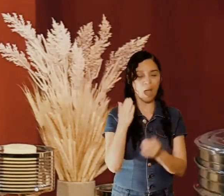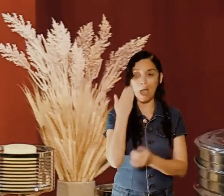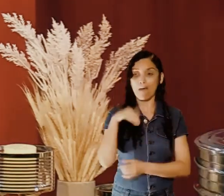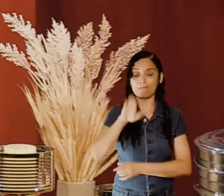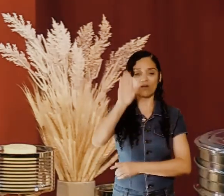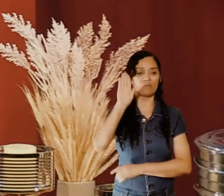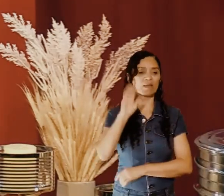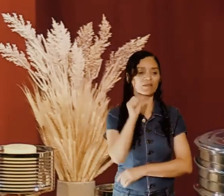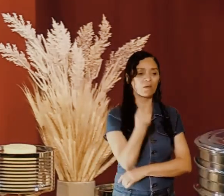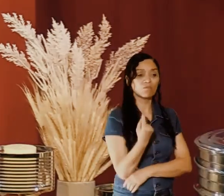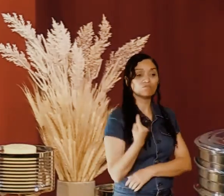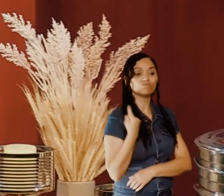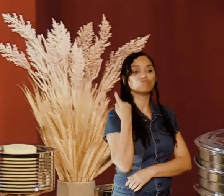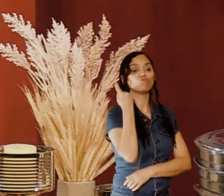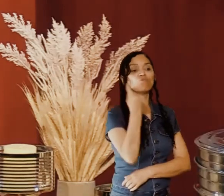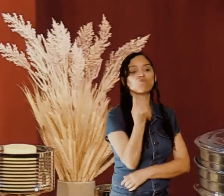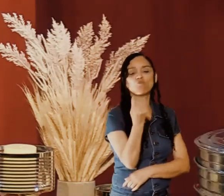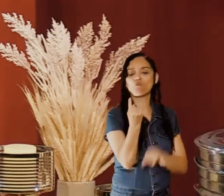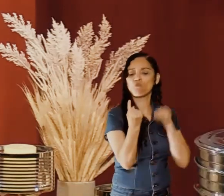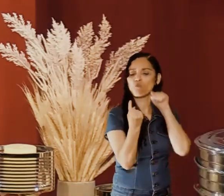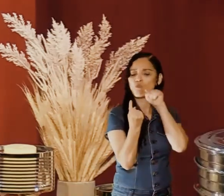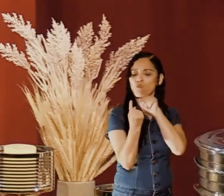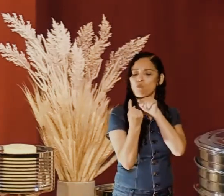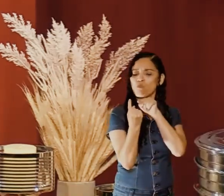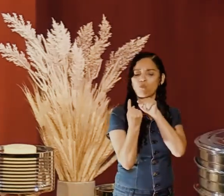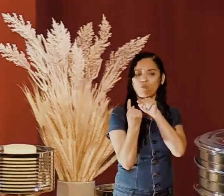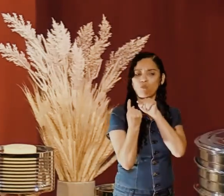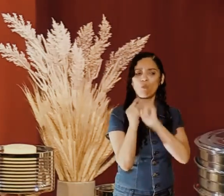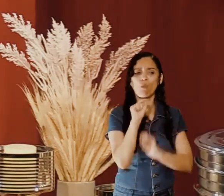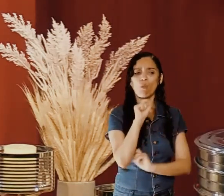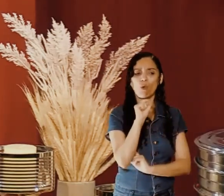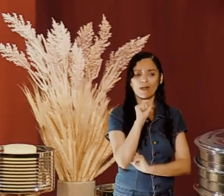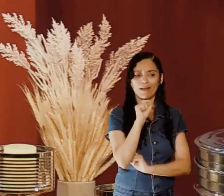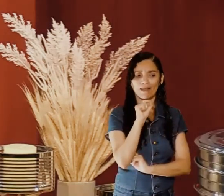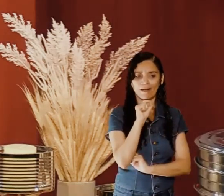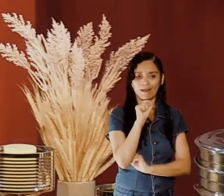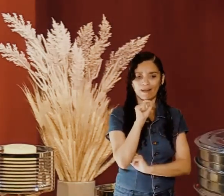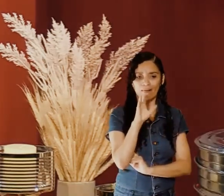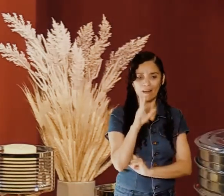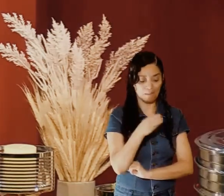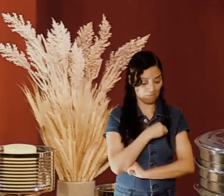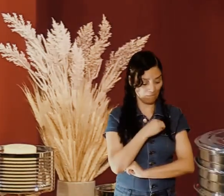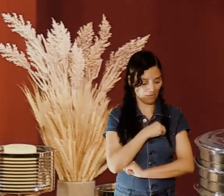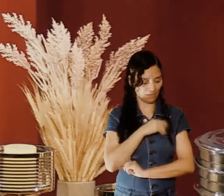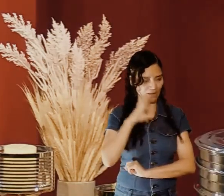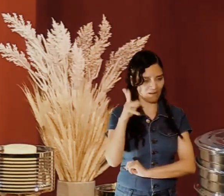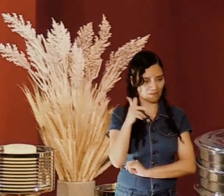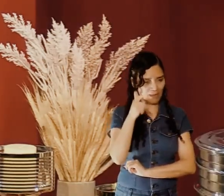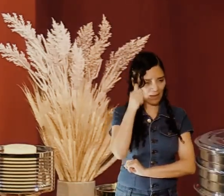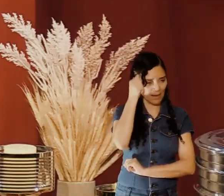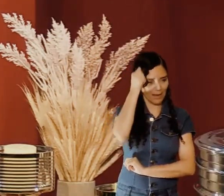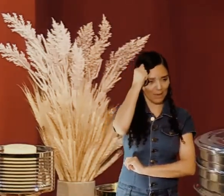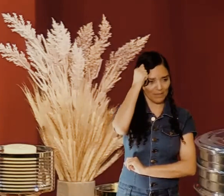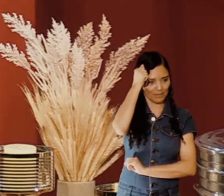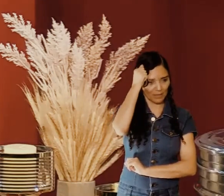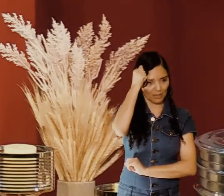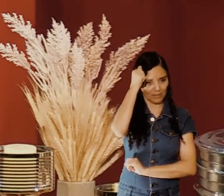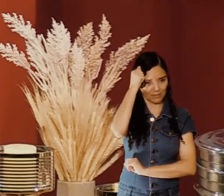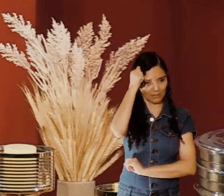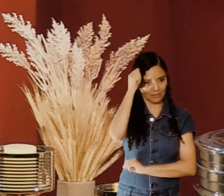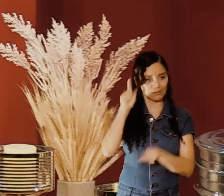Arrependa-se dos seus pecados, creia no Salvador, e as trevas da sua vida, da minha vida,